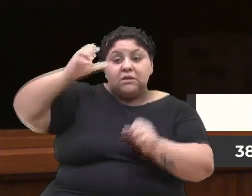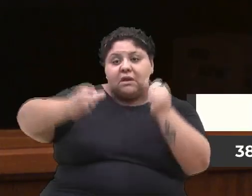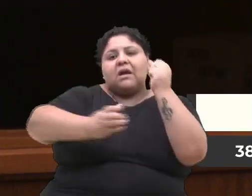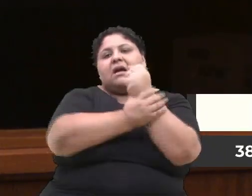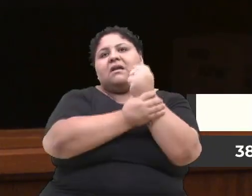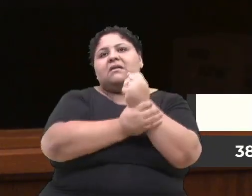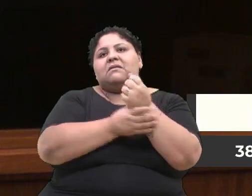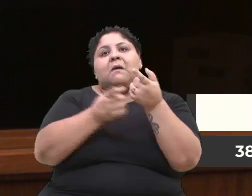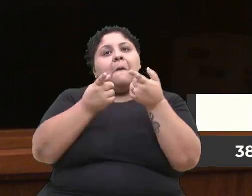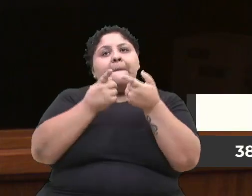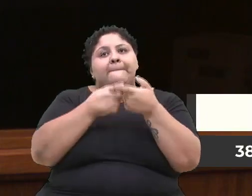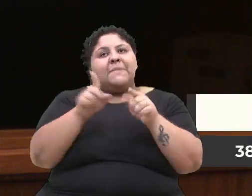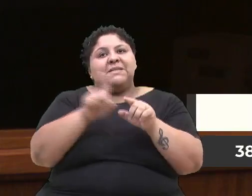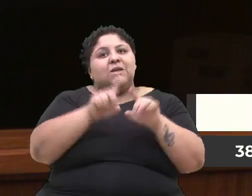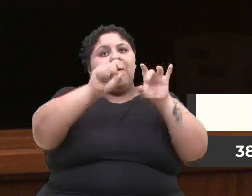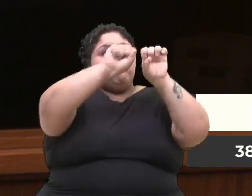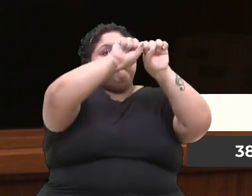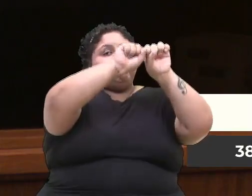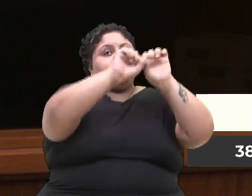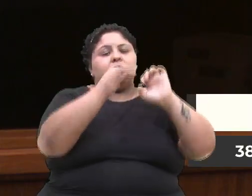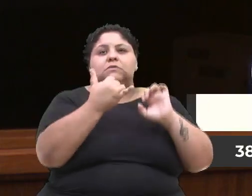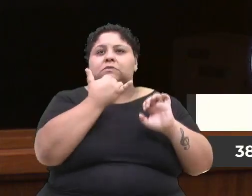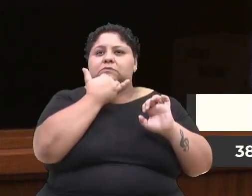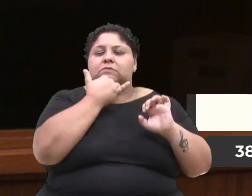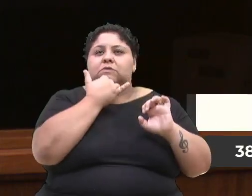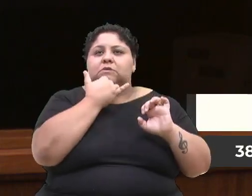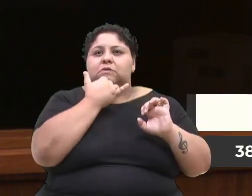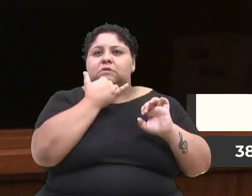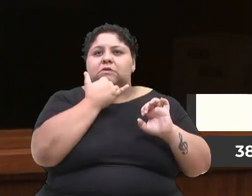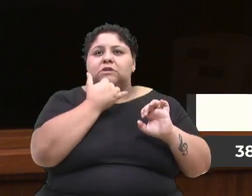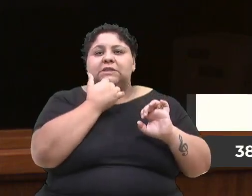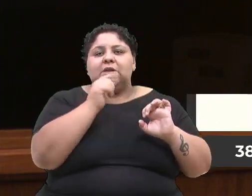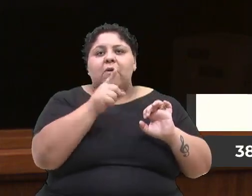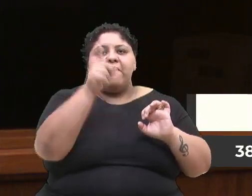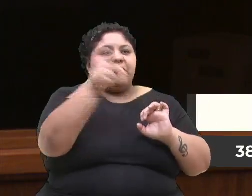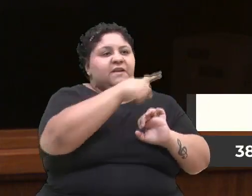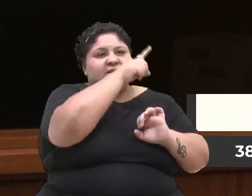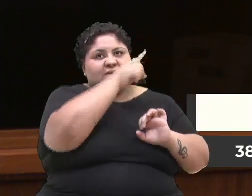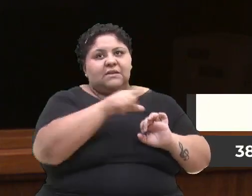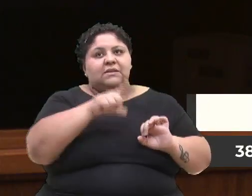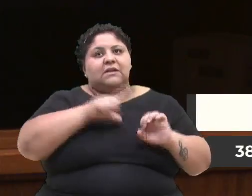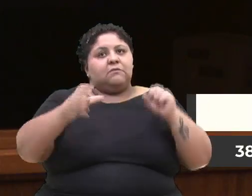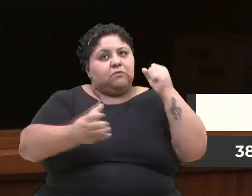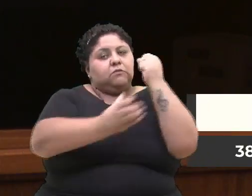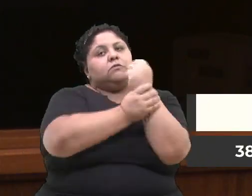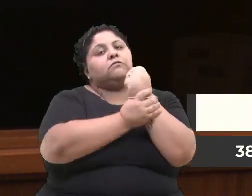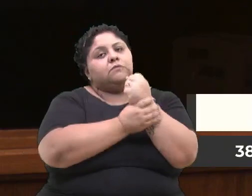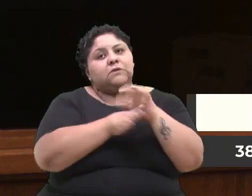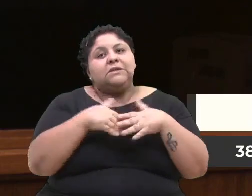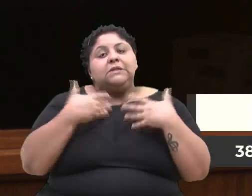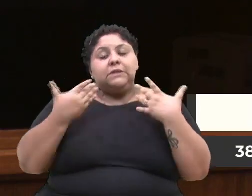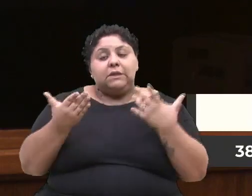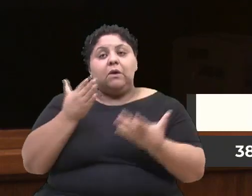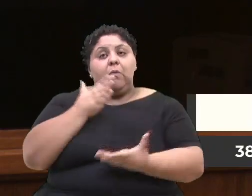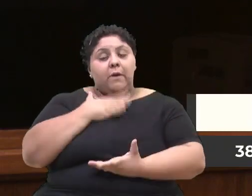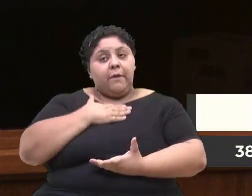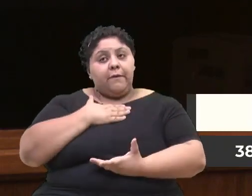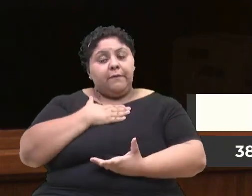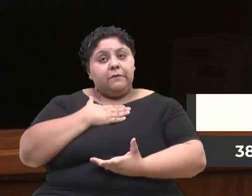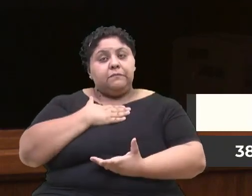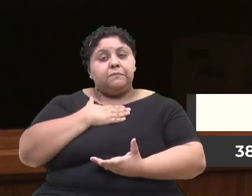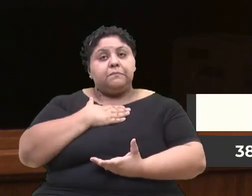é derrubando o veto, aliás, não é vetando que nós vamos ter essa garantia. Então,